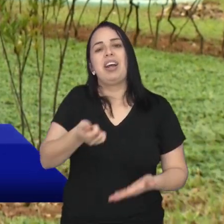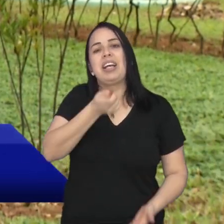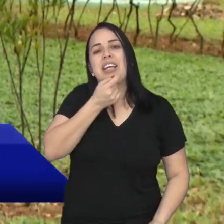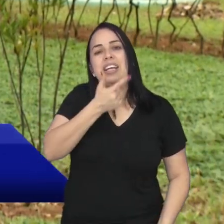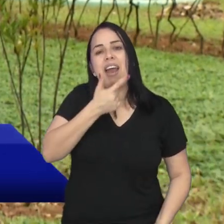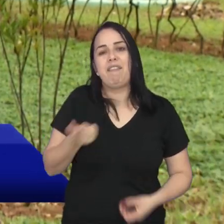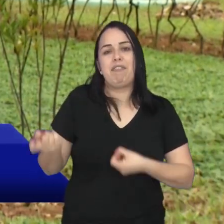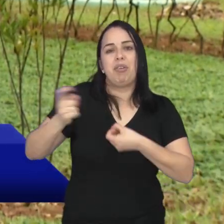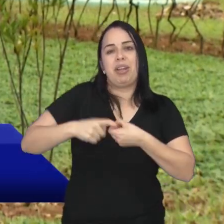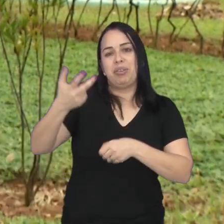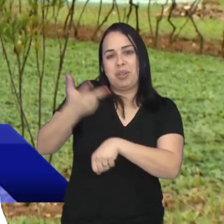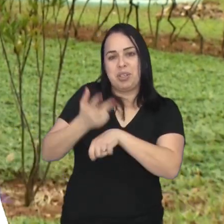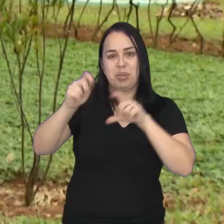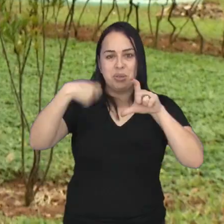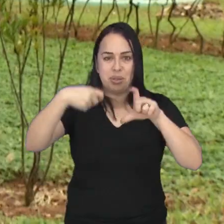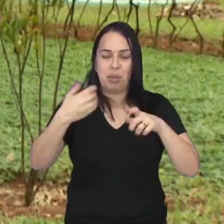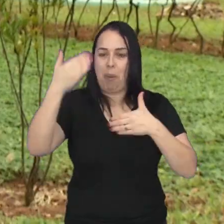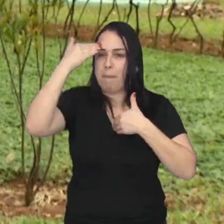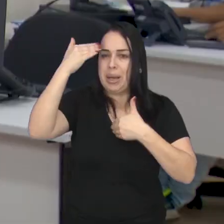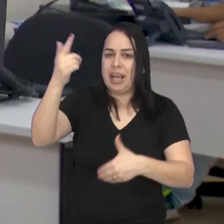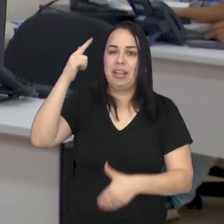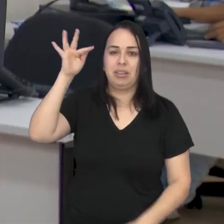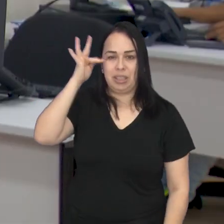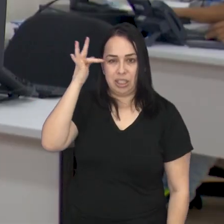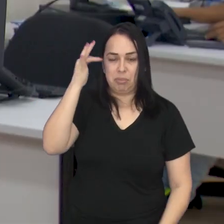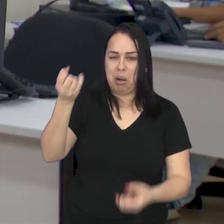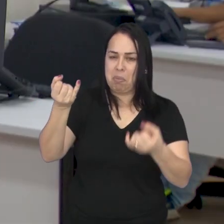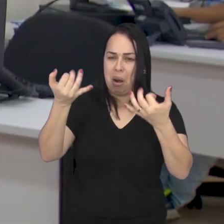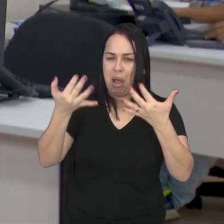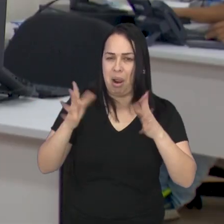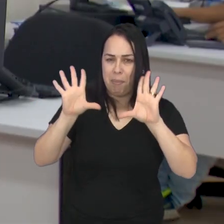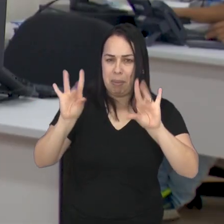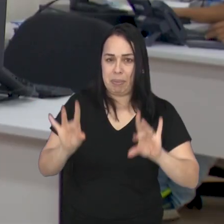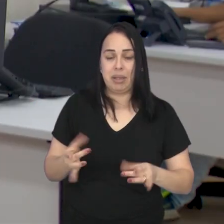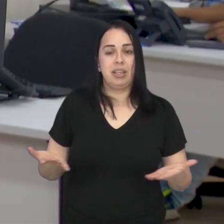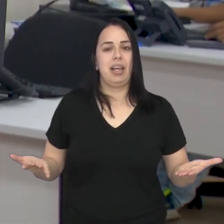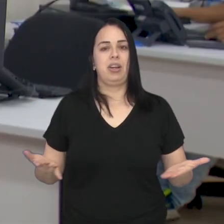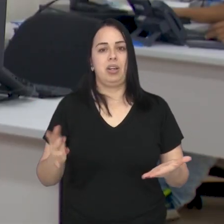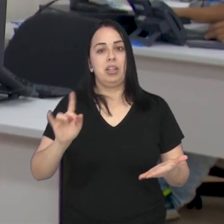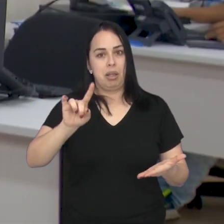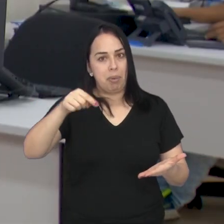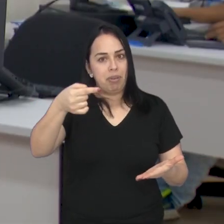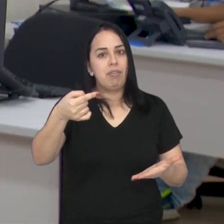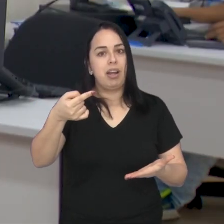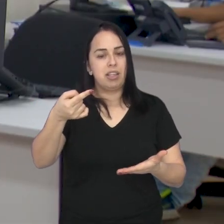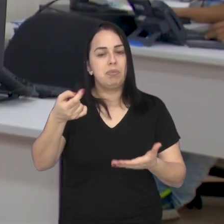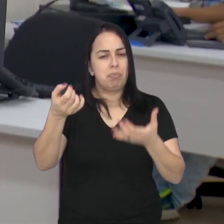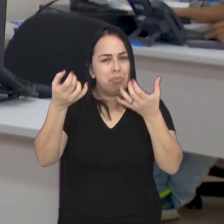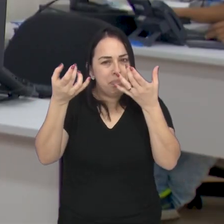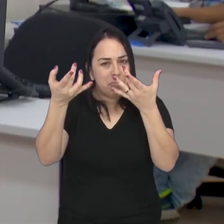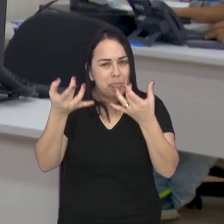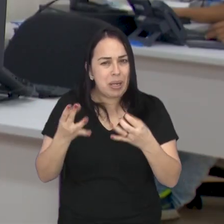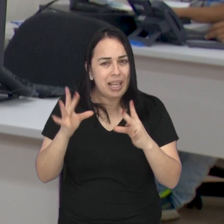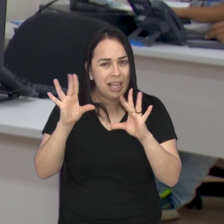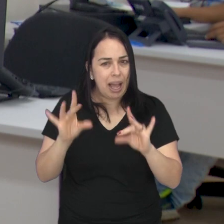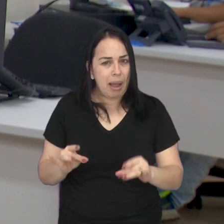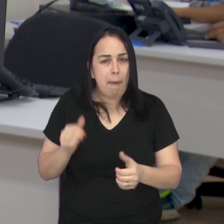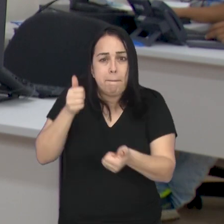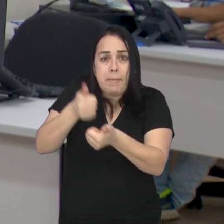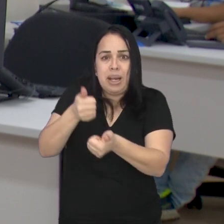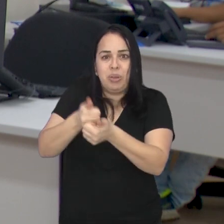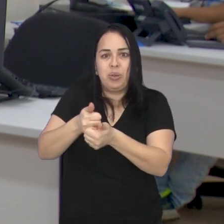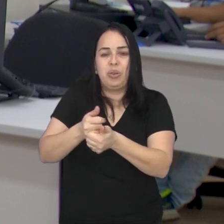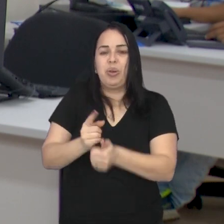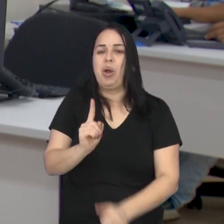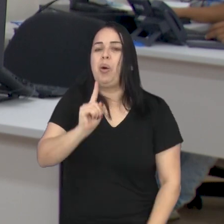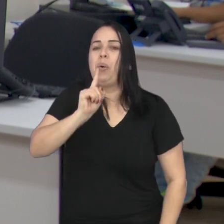1971. Guerra, eu volto com você à redação. Muito obrigado, Tati, pelas informações. E a gente vai voltar a falar desse assunto mais